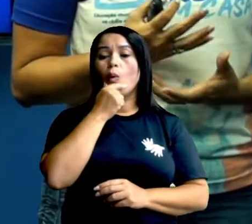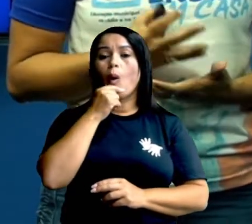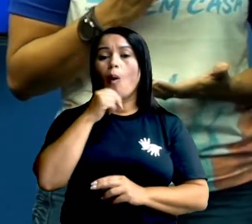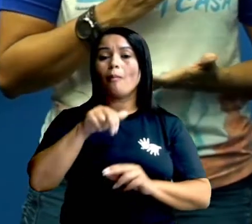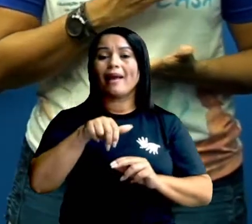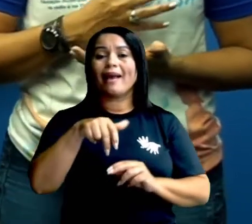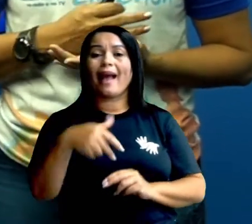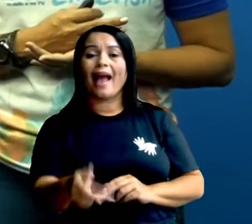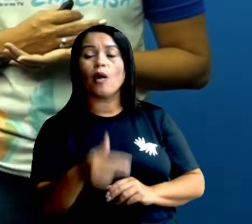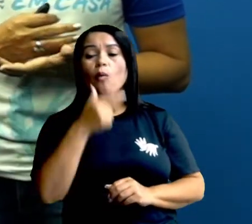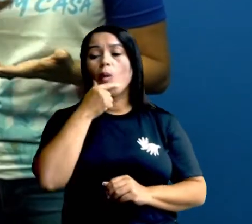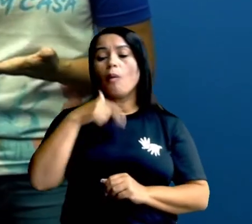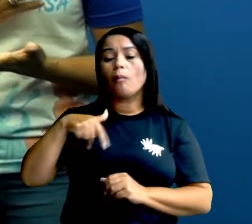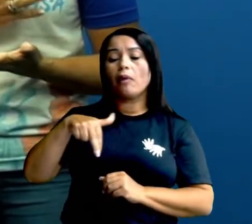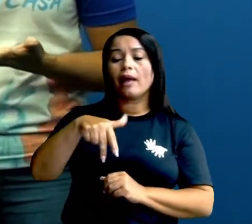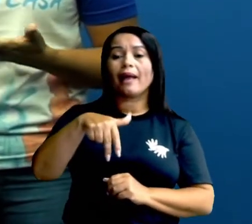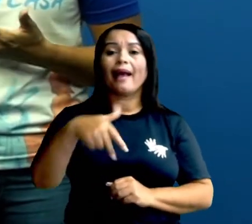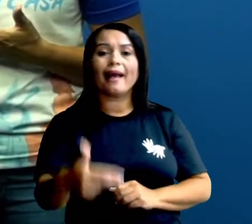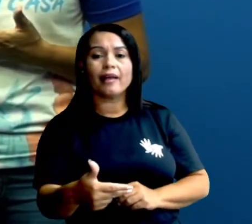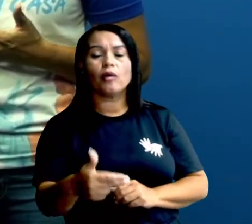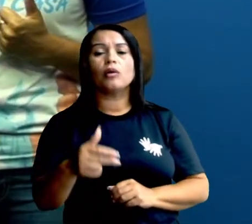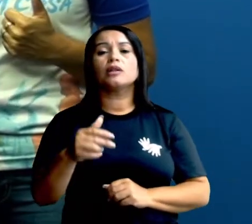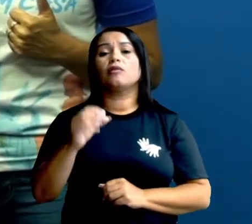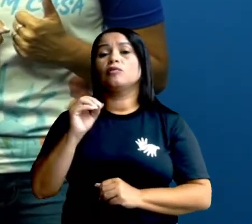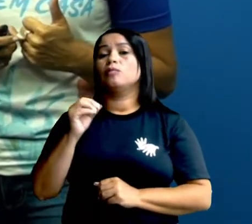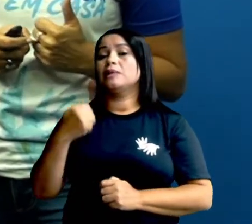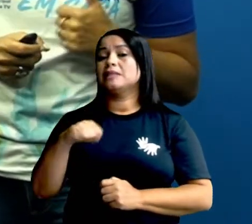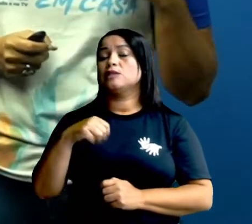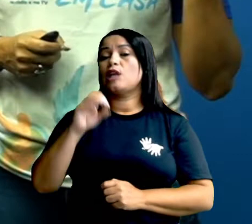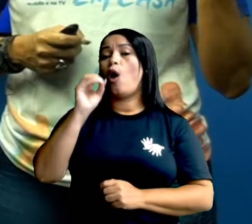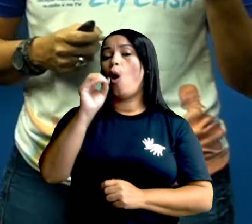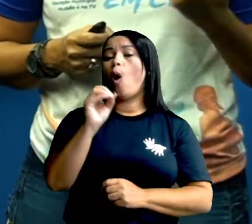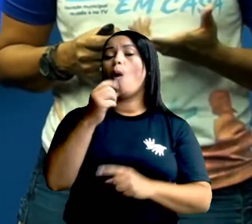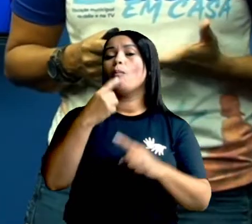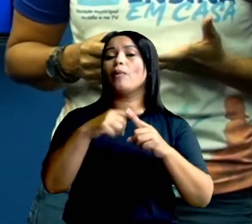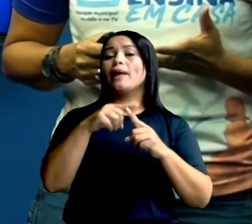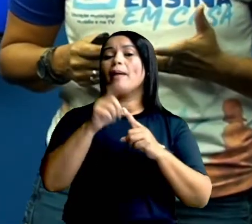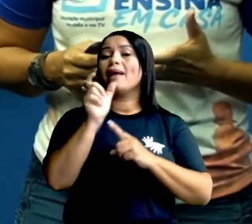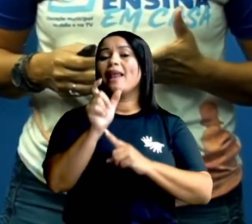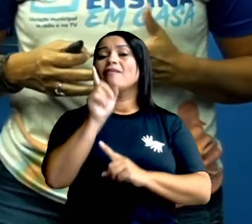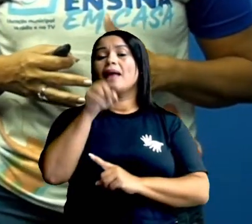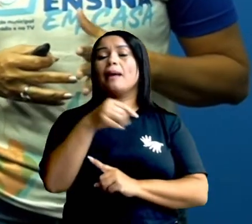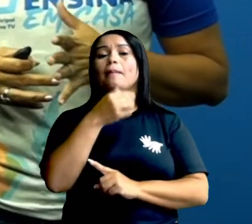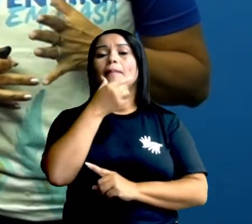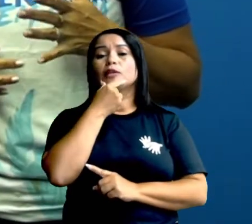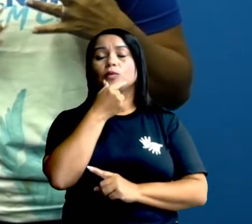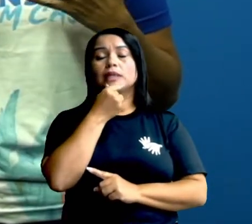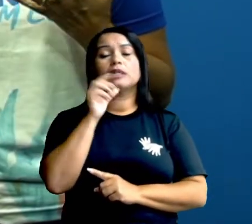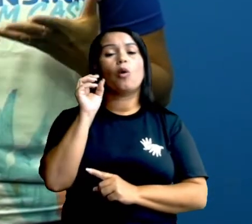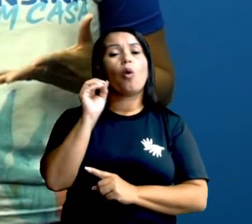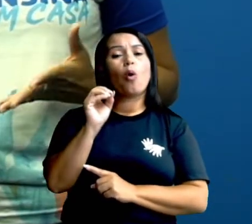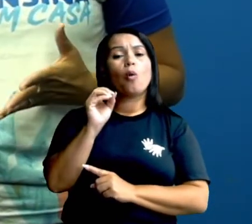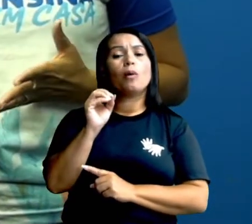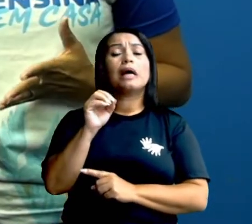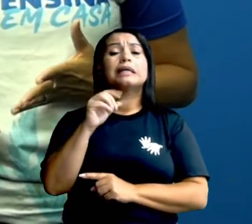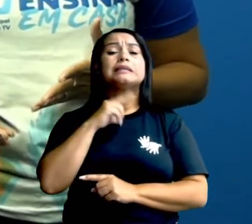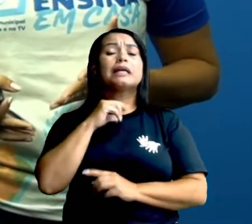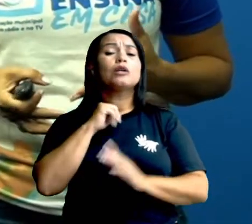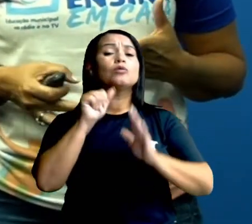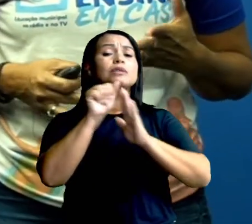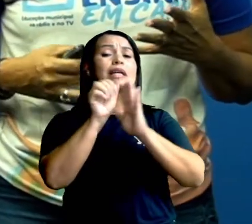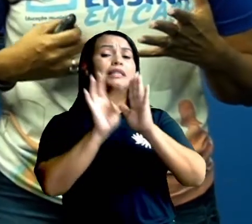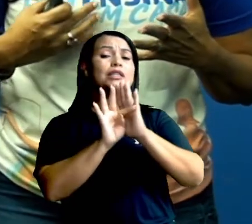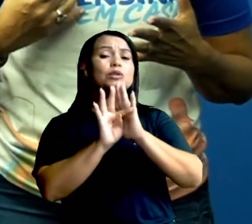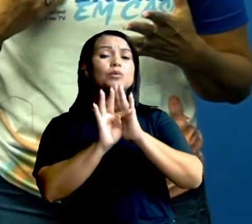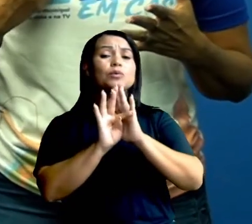porque homem é masculino, então o homem, tá certo? Os artigos indefinidos, por que são